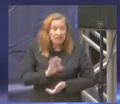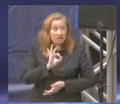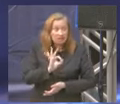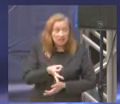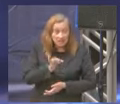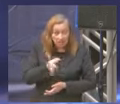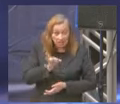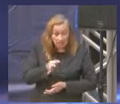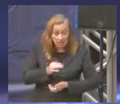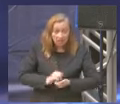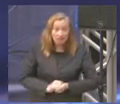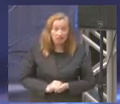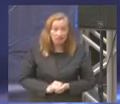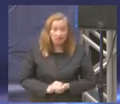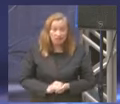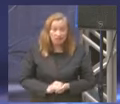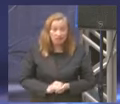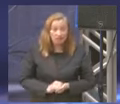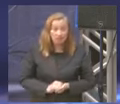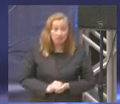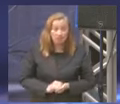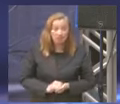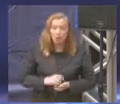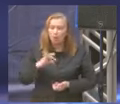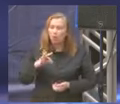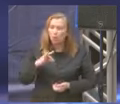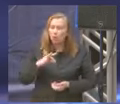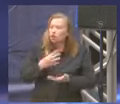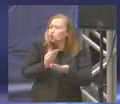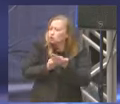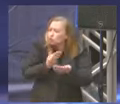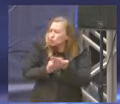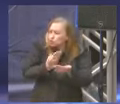provavelmente, em cima de estudos também,